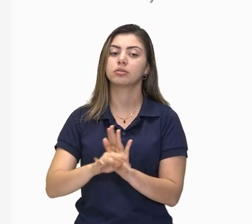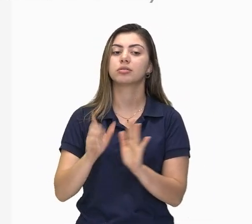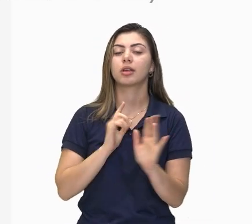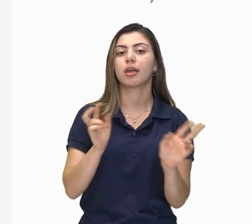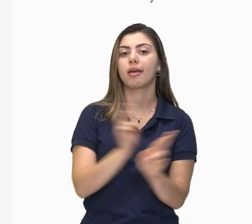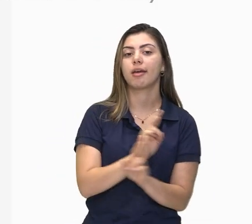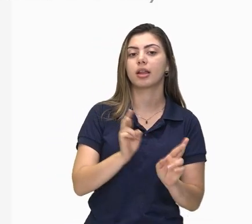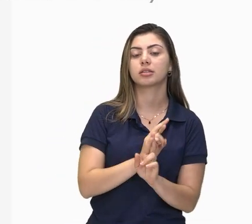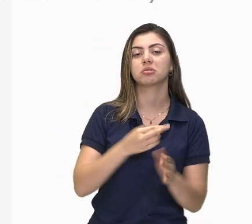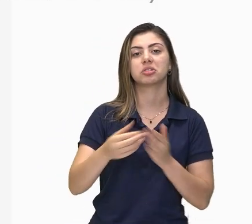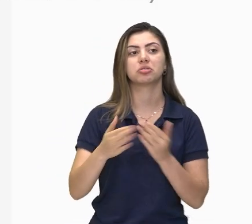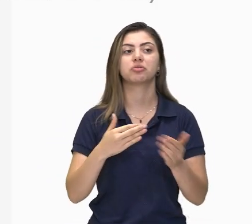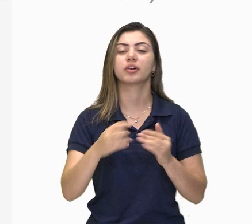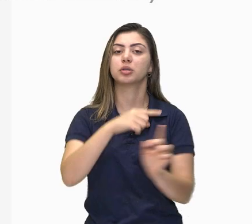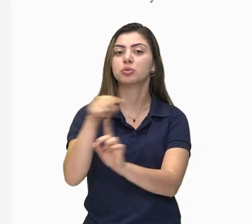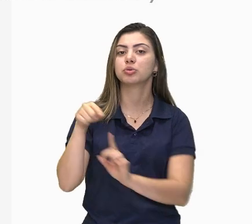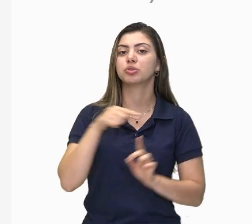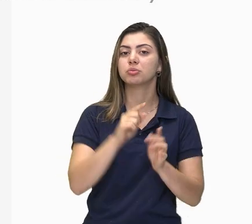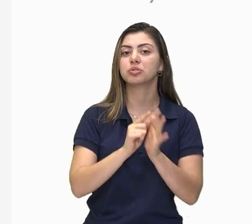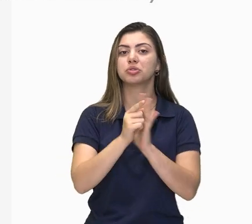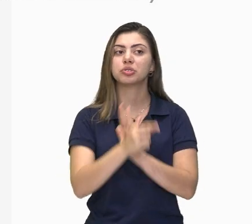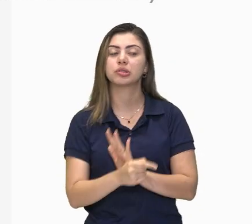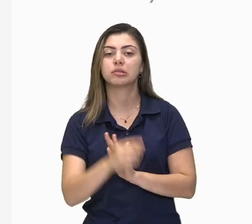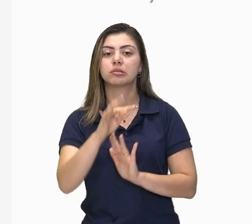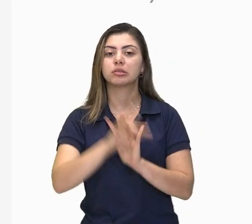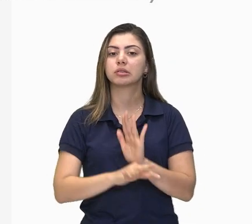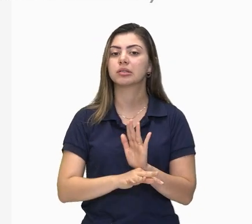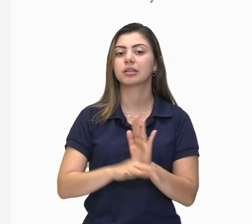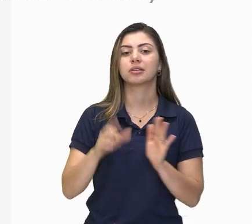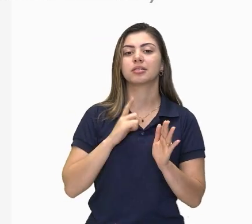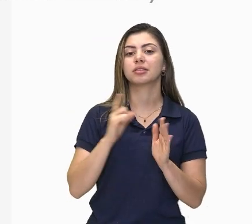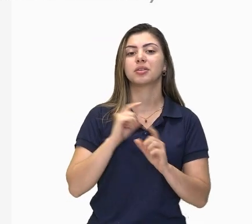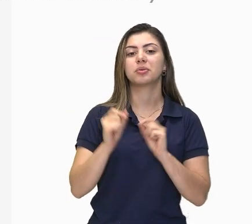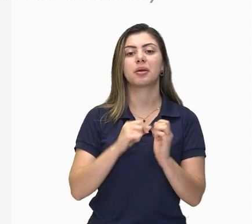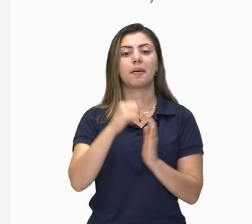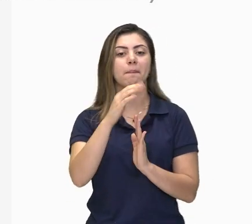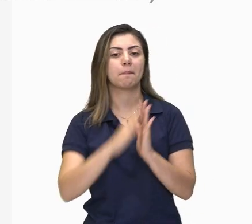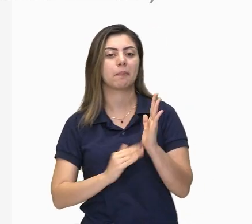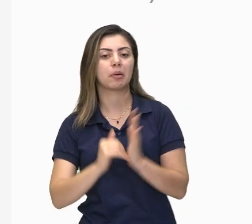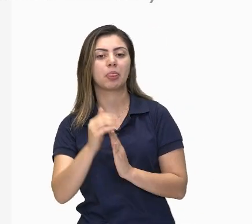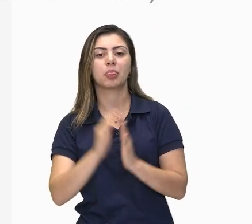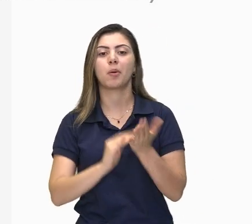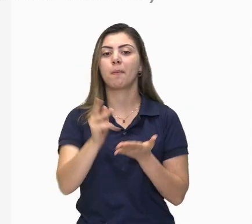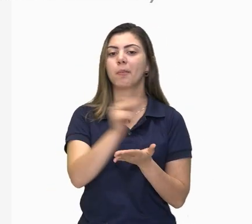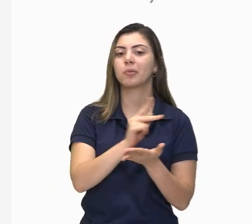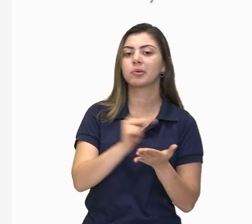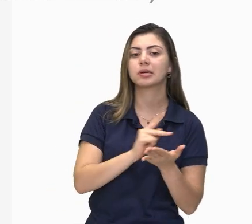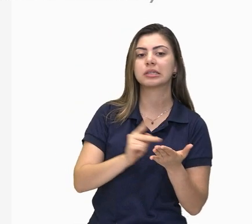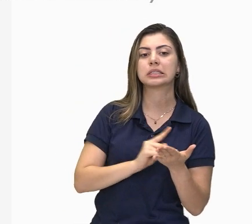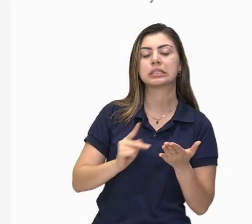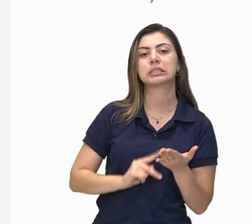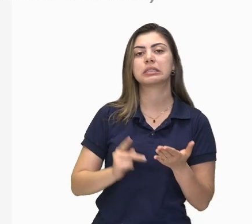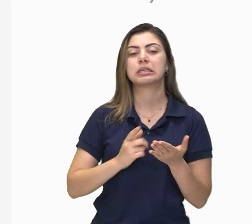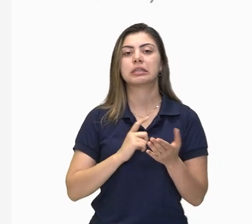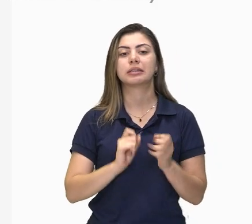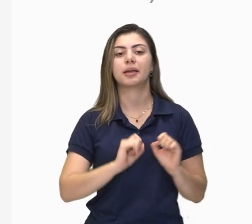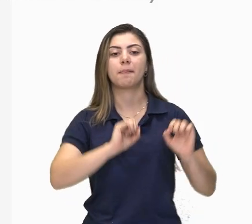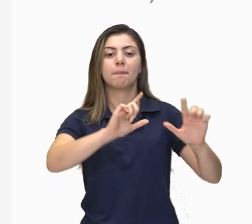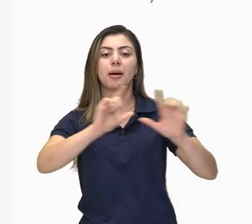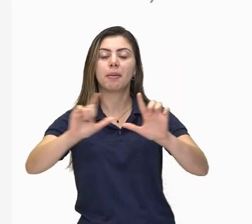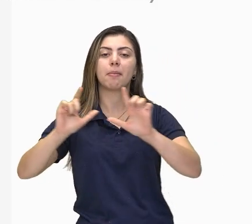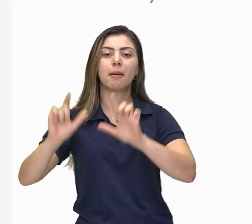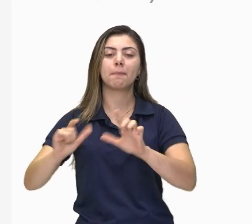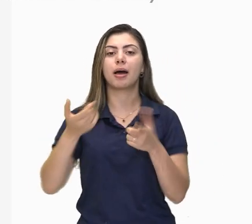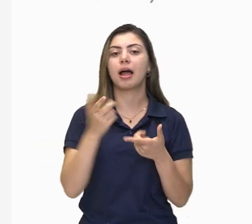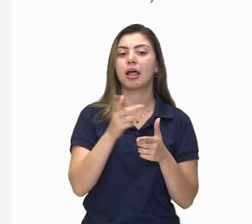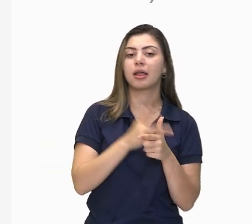de gêneros textuais: pintura, cartoon, charge, poesia, poema, publicidade, livro, novela,